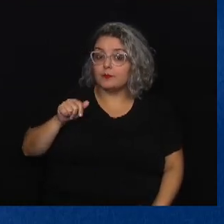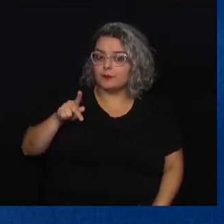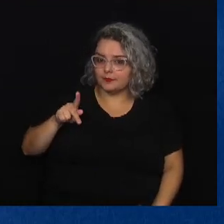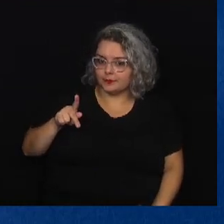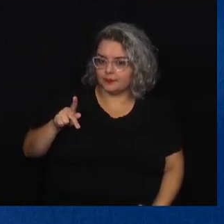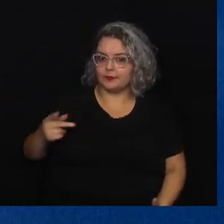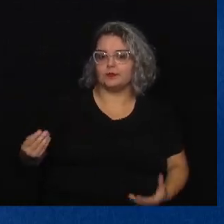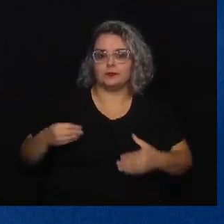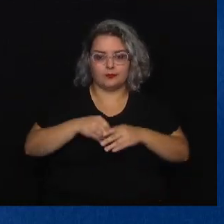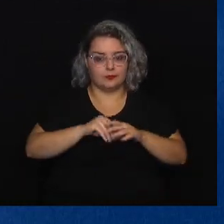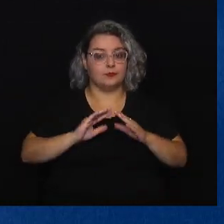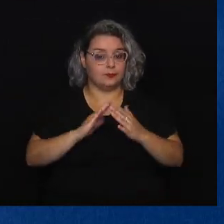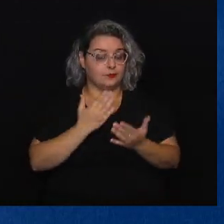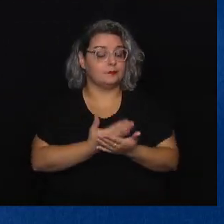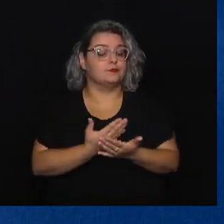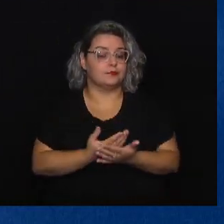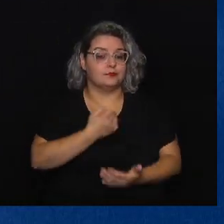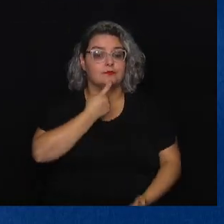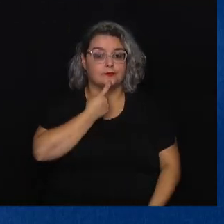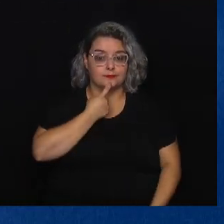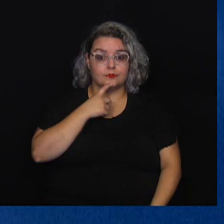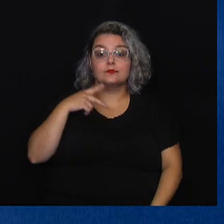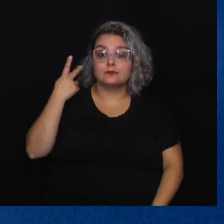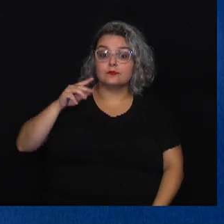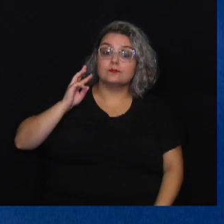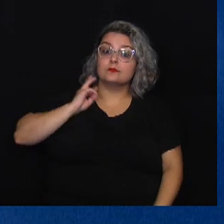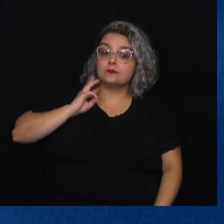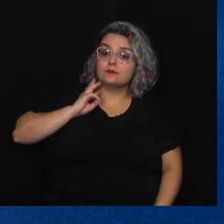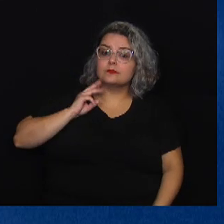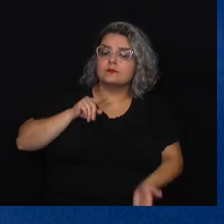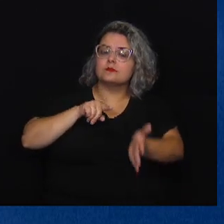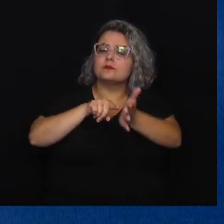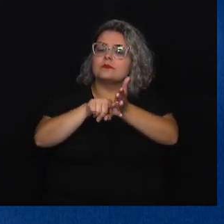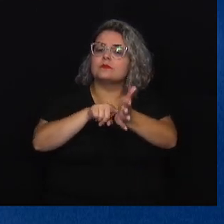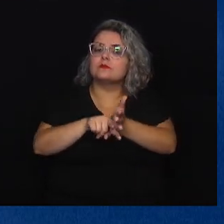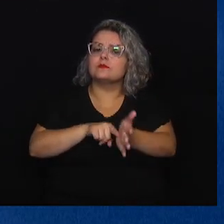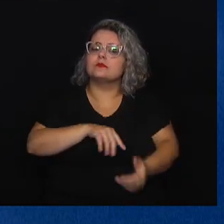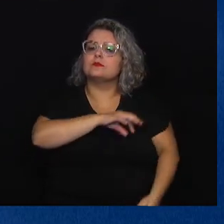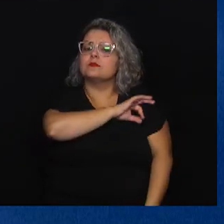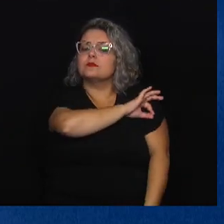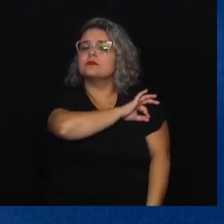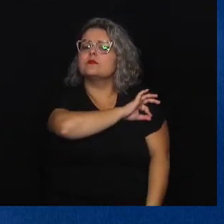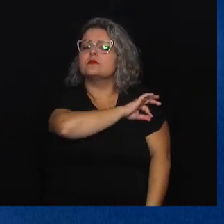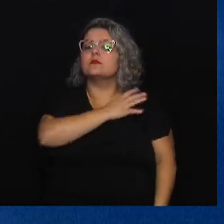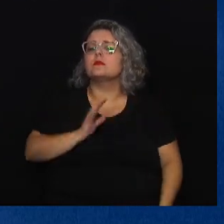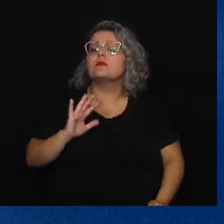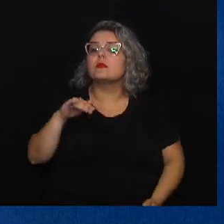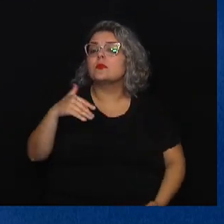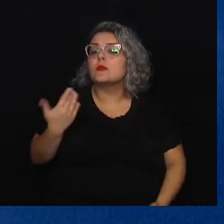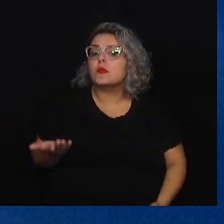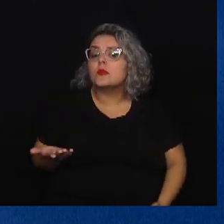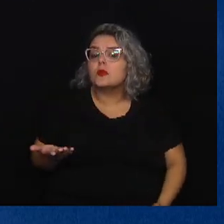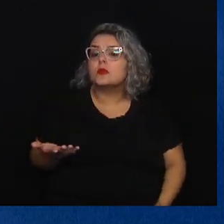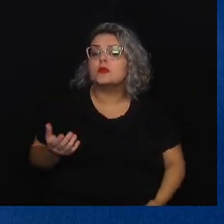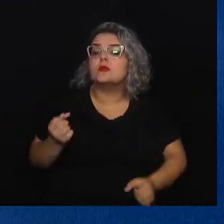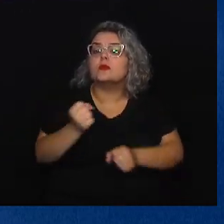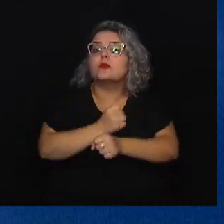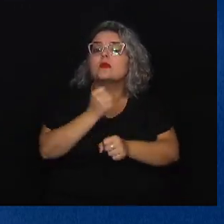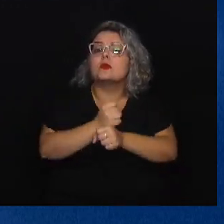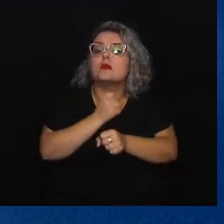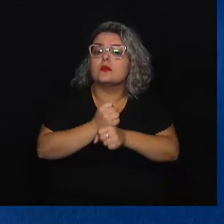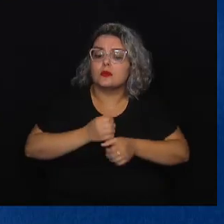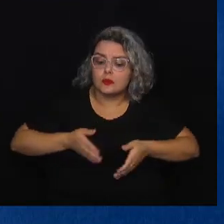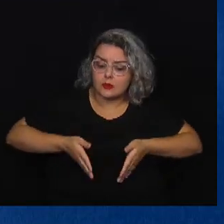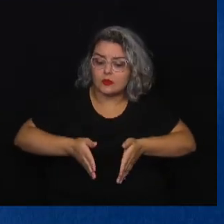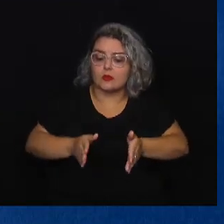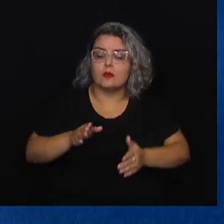de Campinas. Vereador Cecílio Santos questiona a prefeitura sobre a previsão de término das obras dos corredores